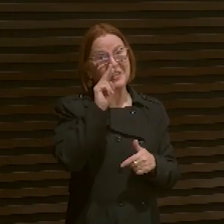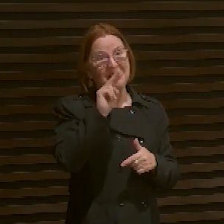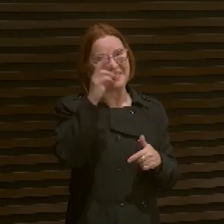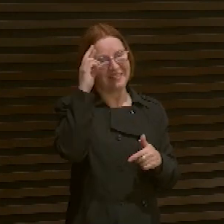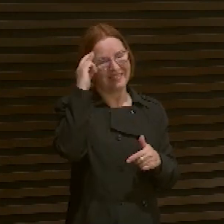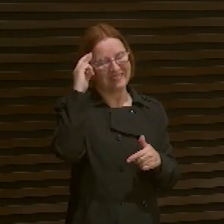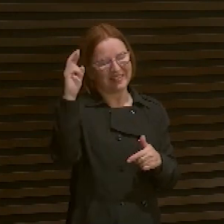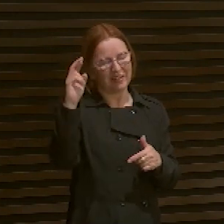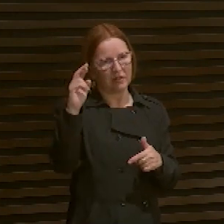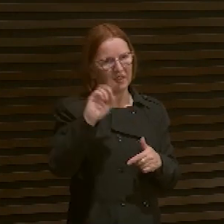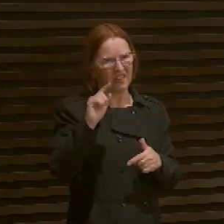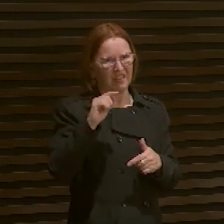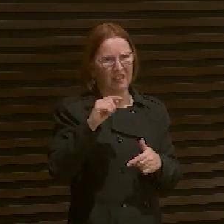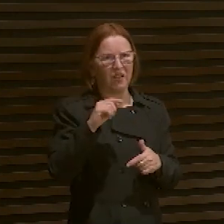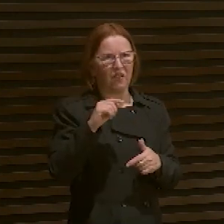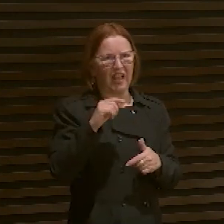não chamá-lo de fantasma.